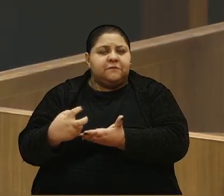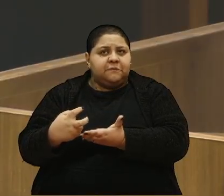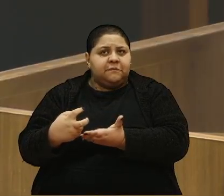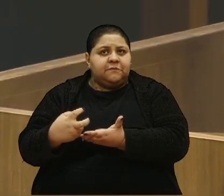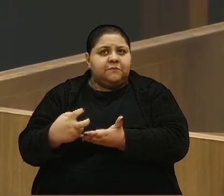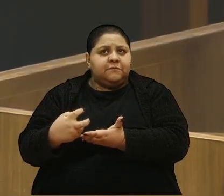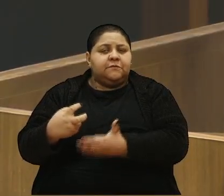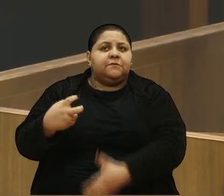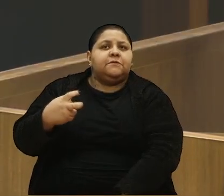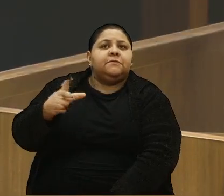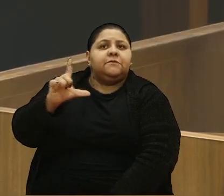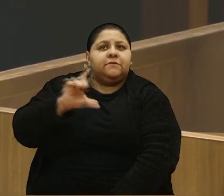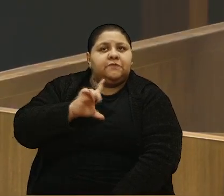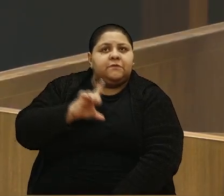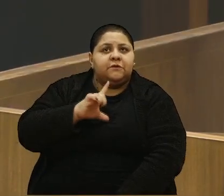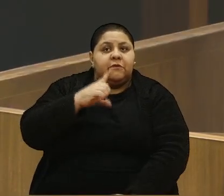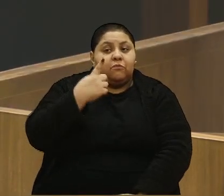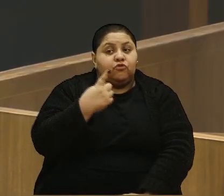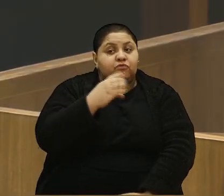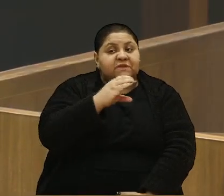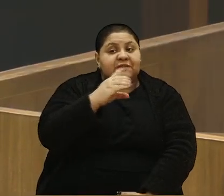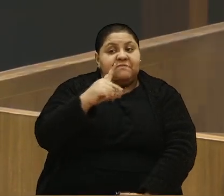Tivemos uma CPI.